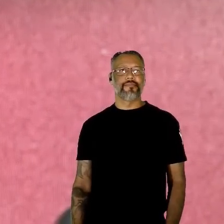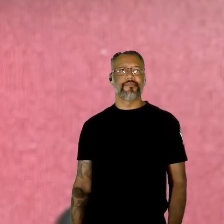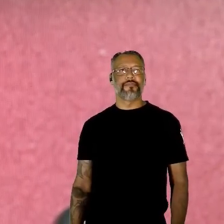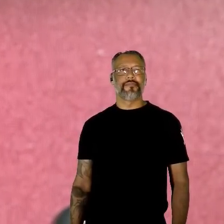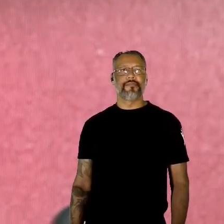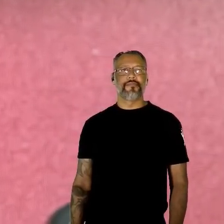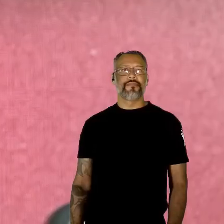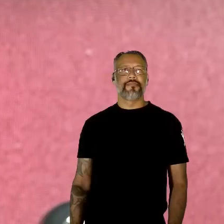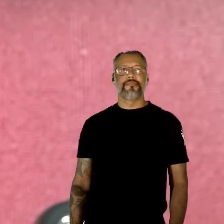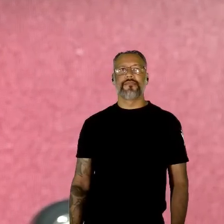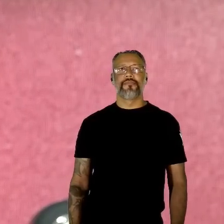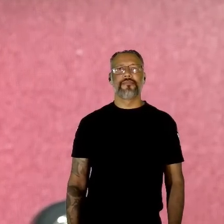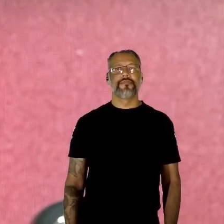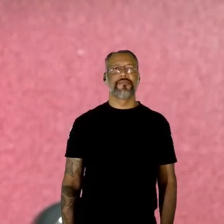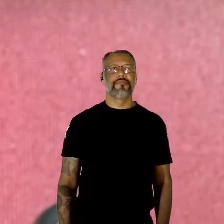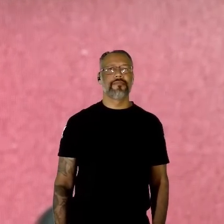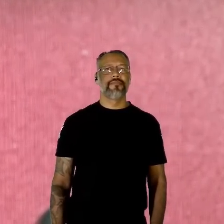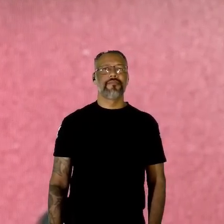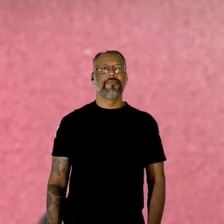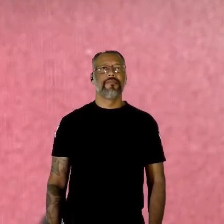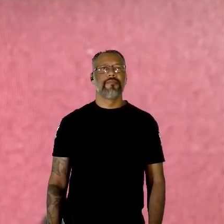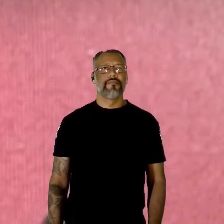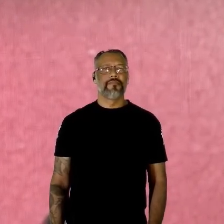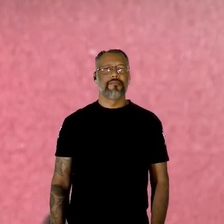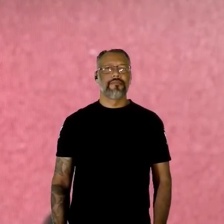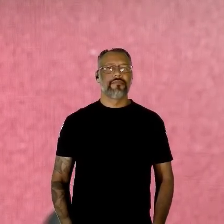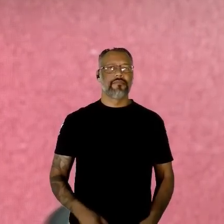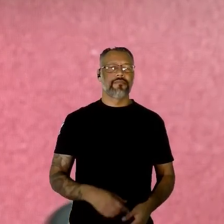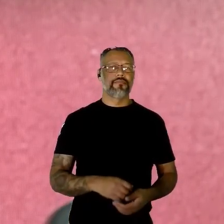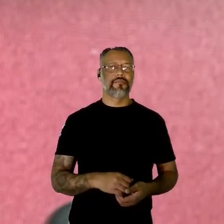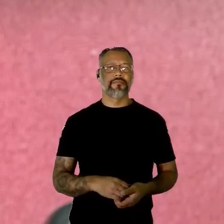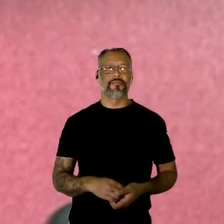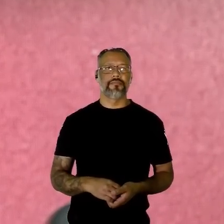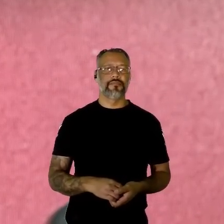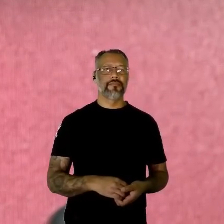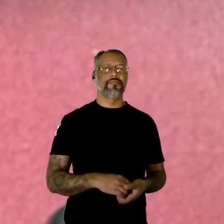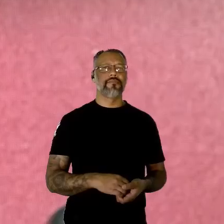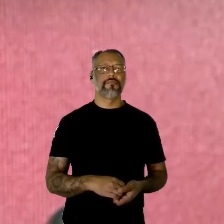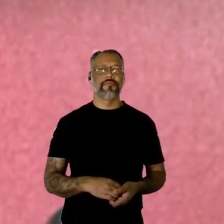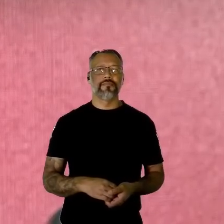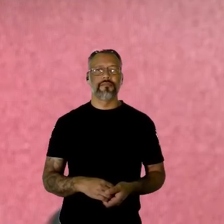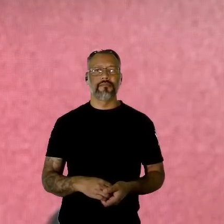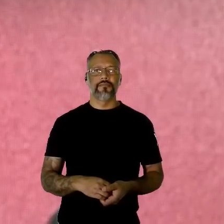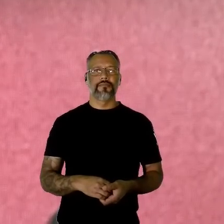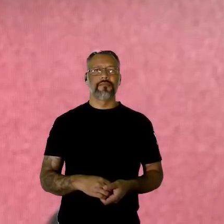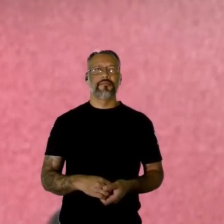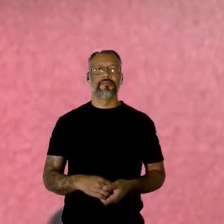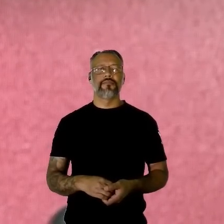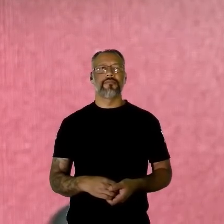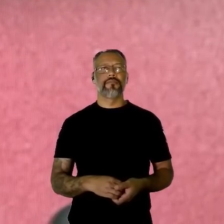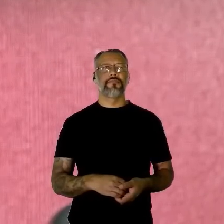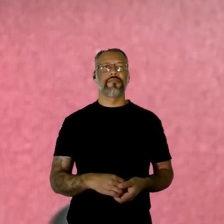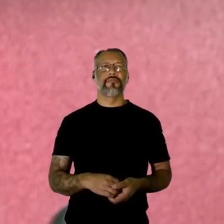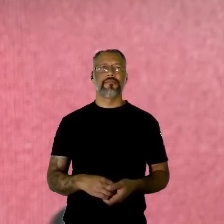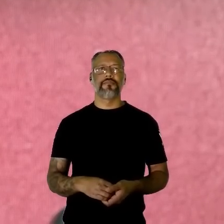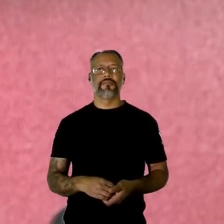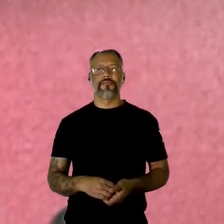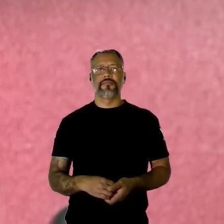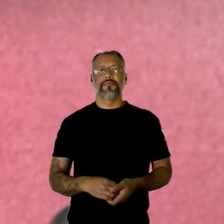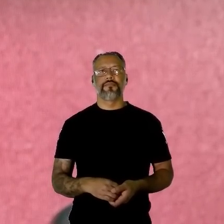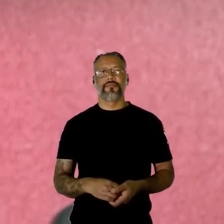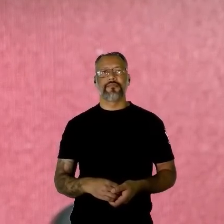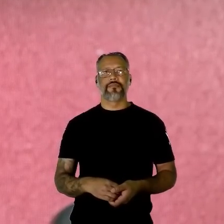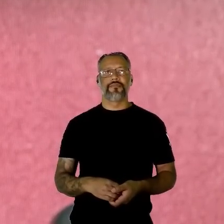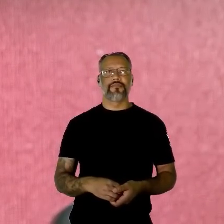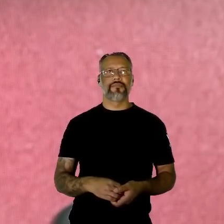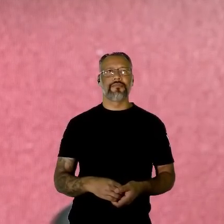Onde está a minha cabine que igual superou mas a gente coloca cueca por cima da calça Super Homem